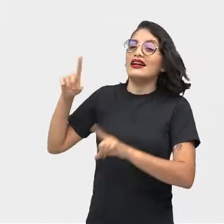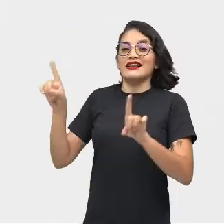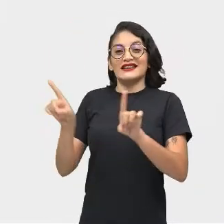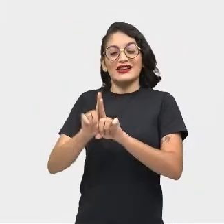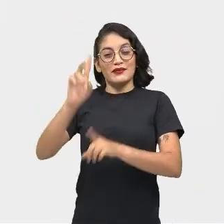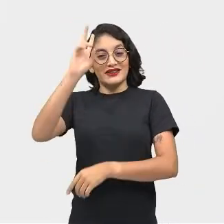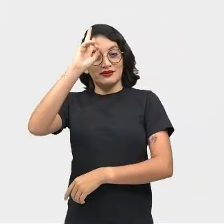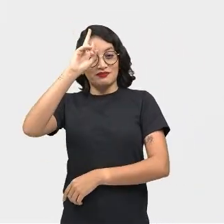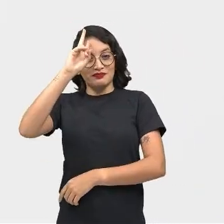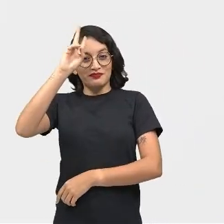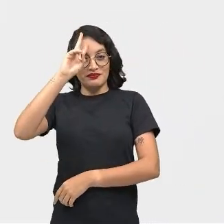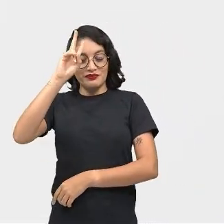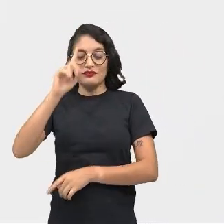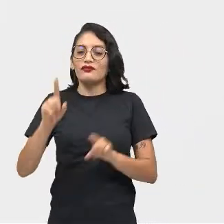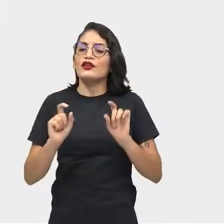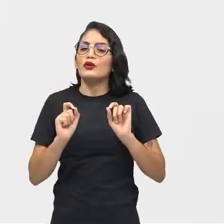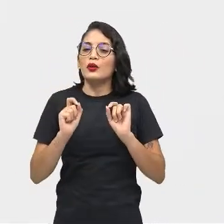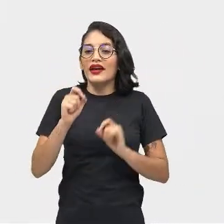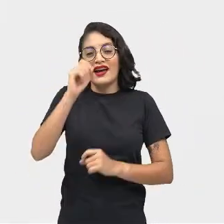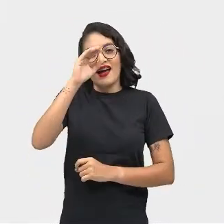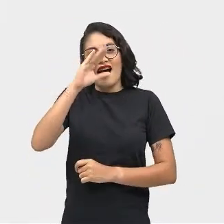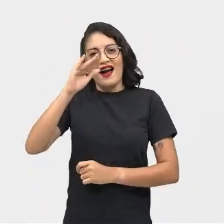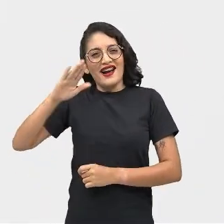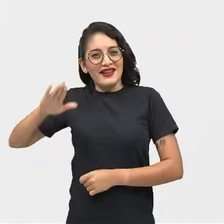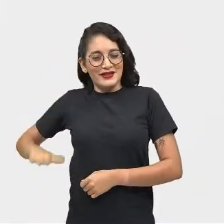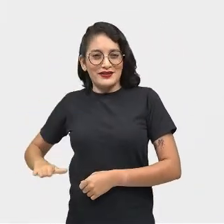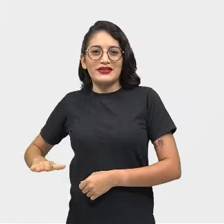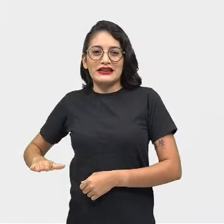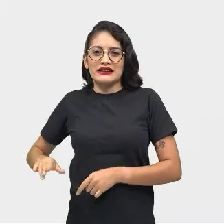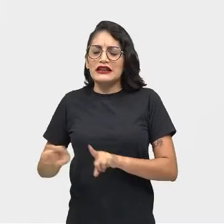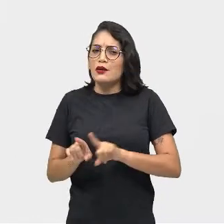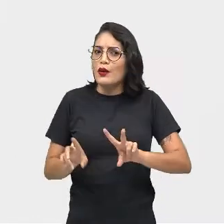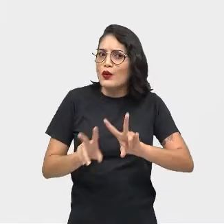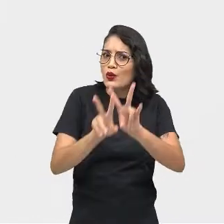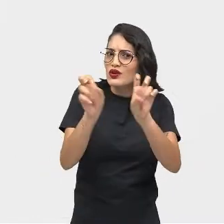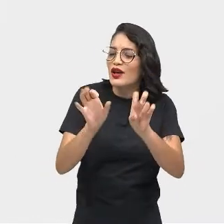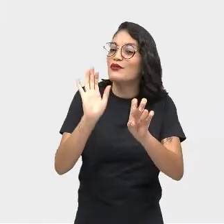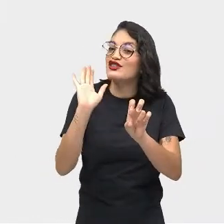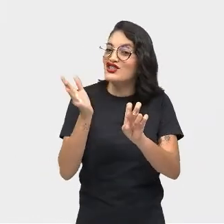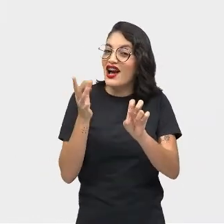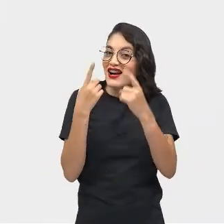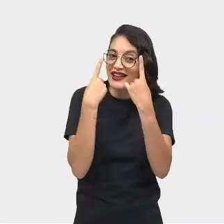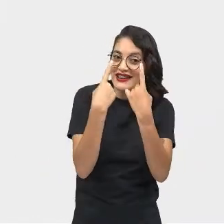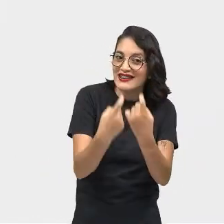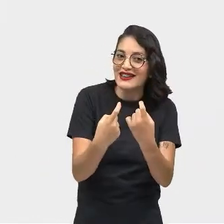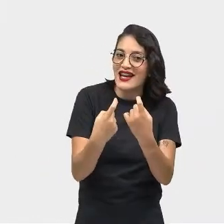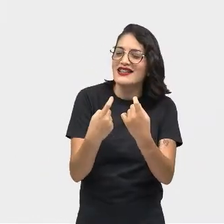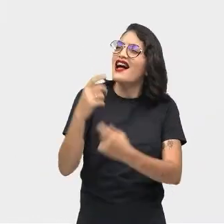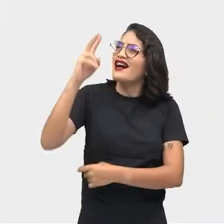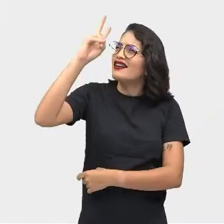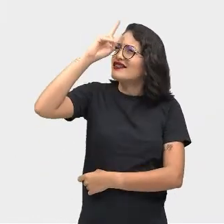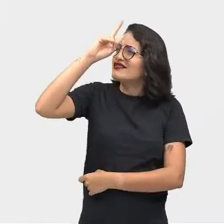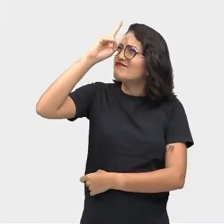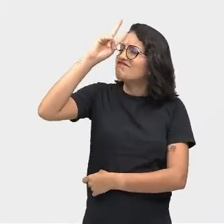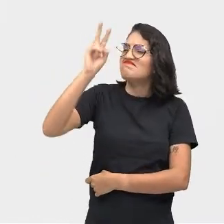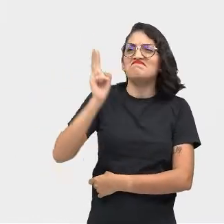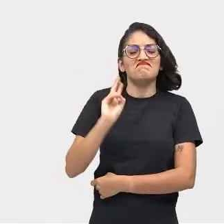à lembrança e também à infância. E o título já é bem interessante, Recordo